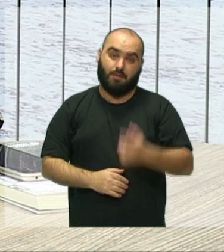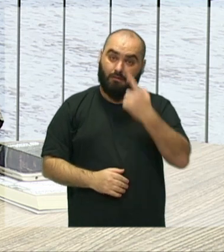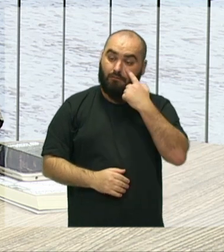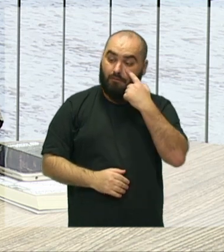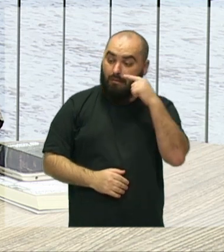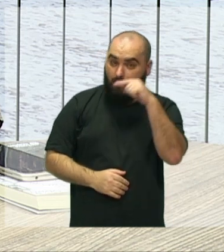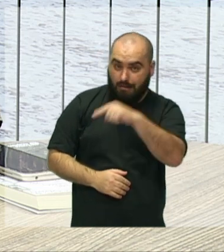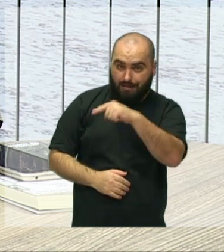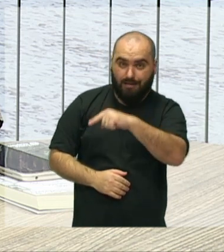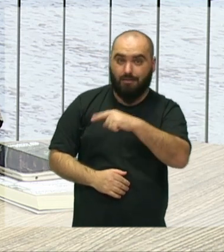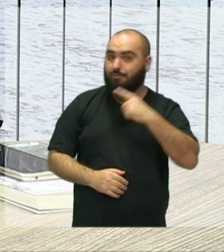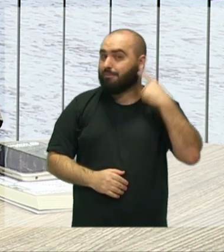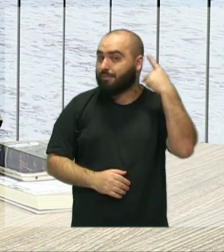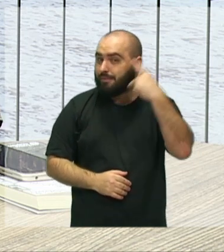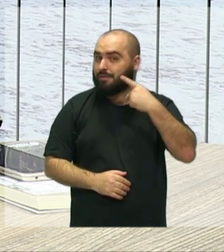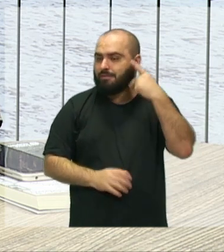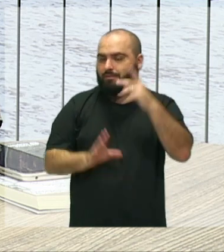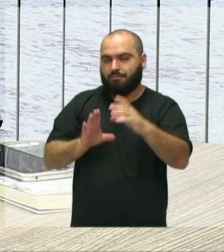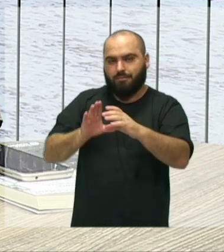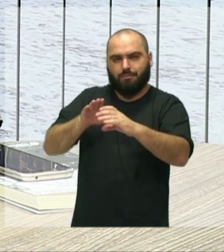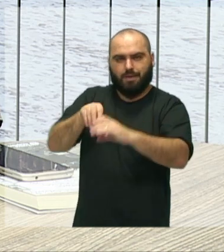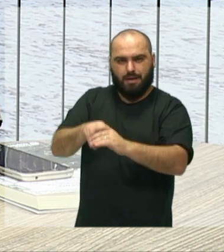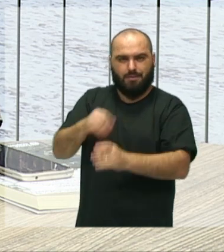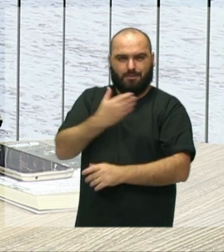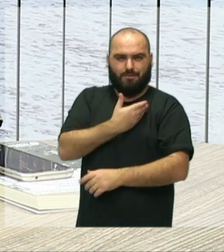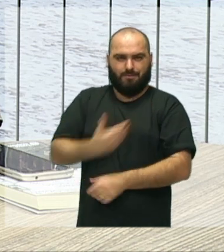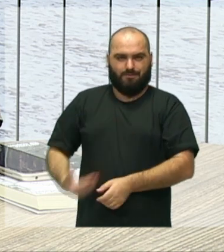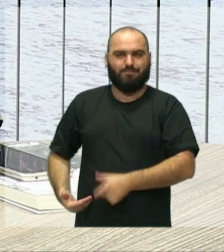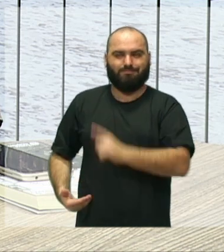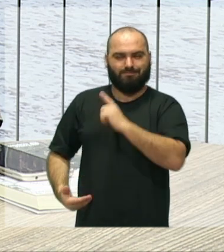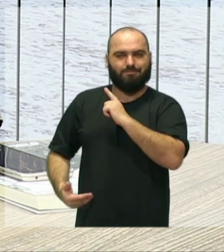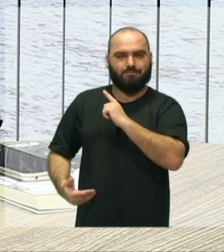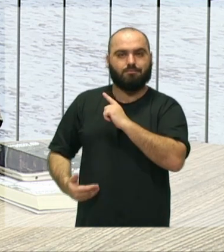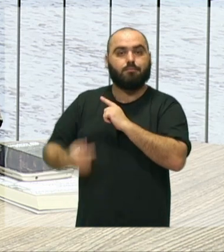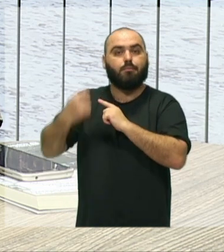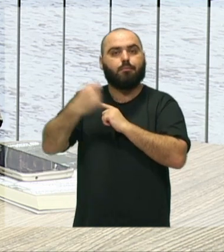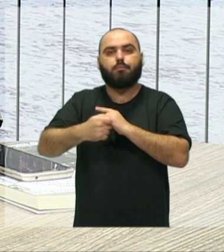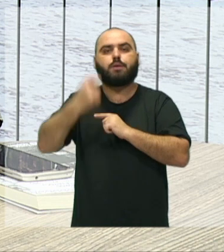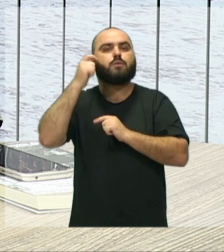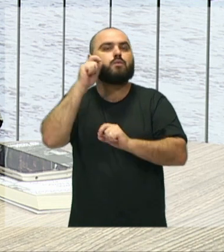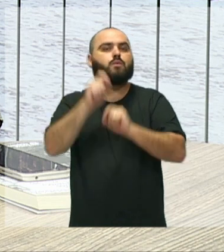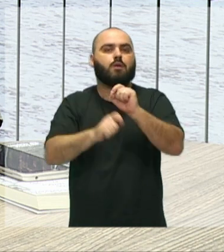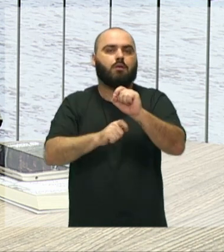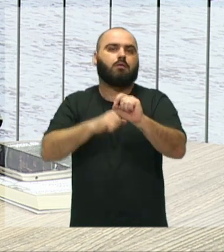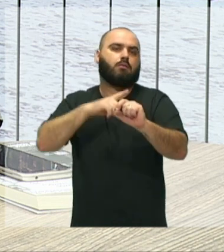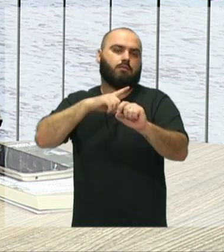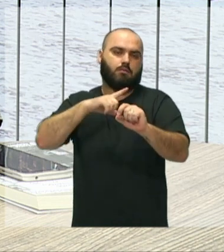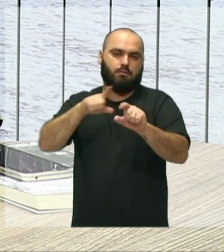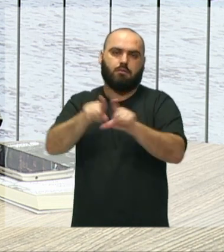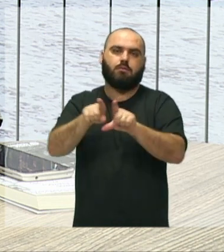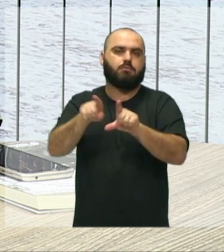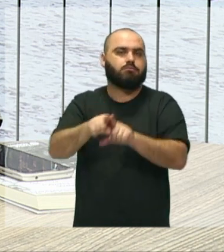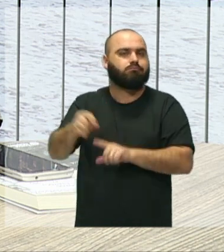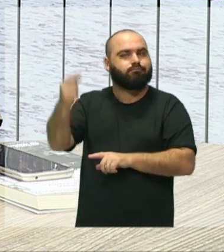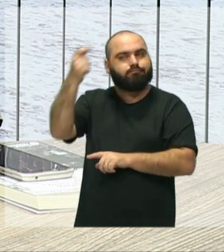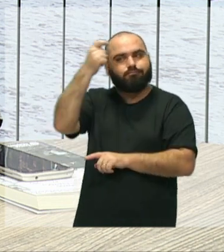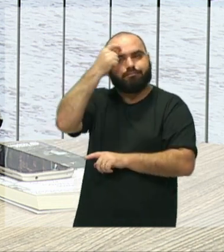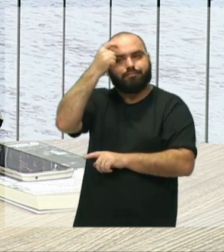política institucional que houve, a gente tem que levar em consideração também uma certa